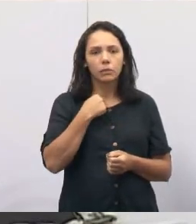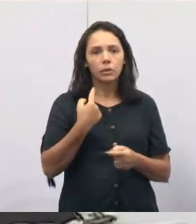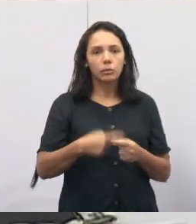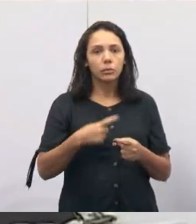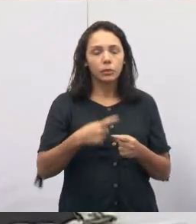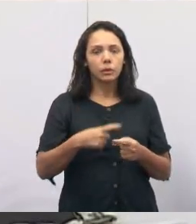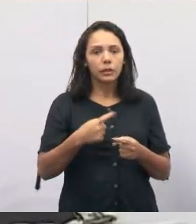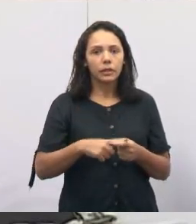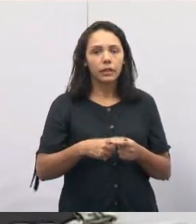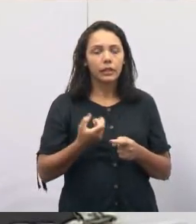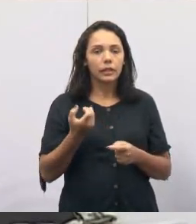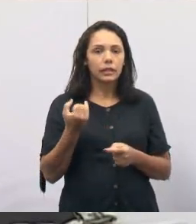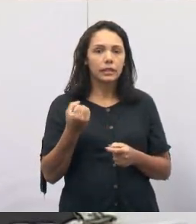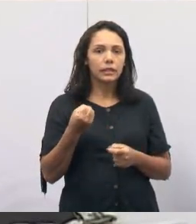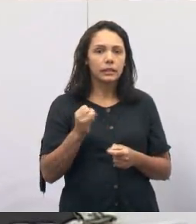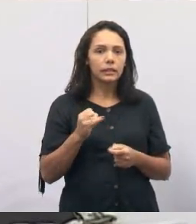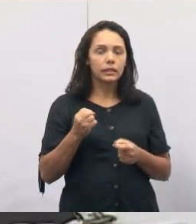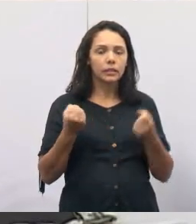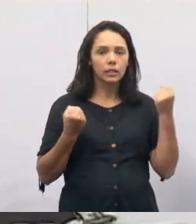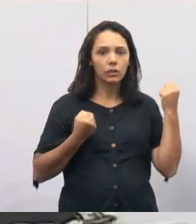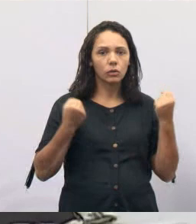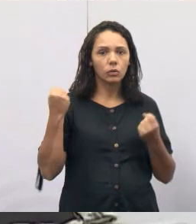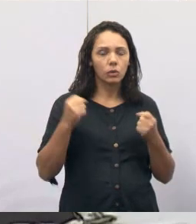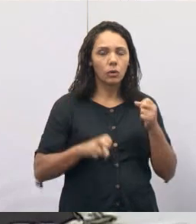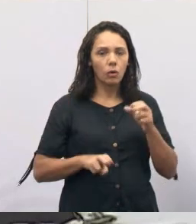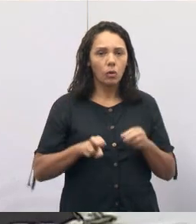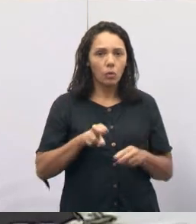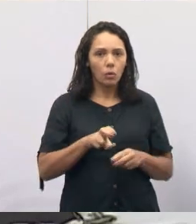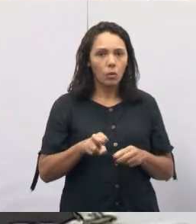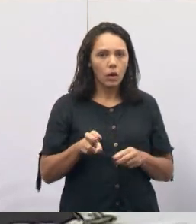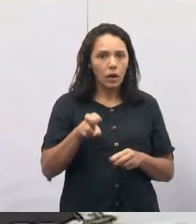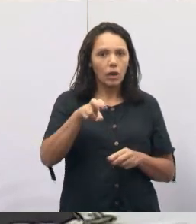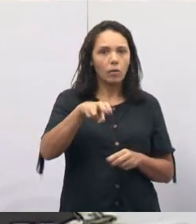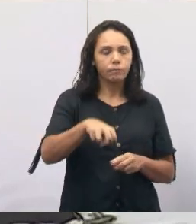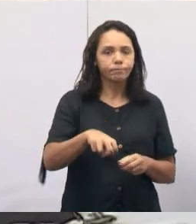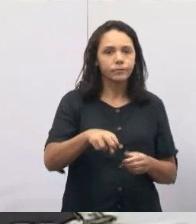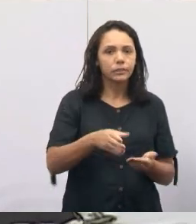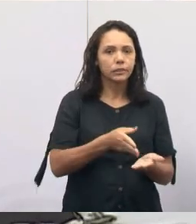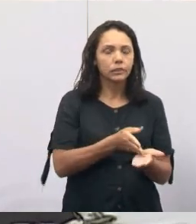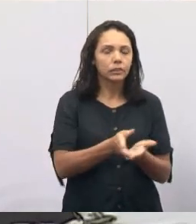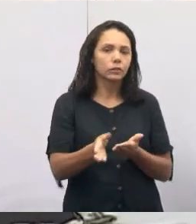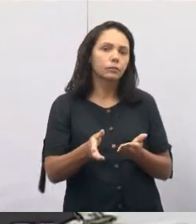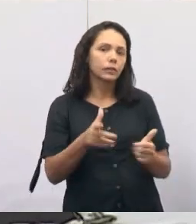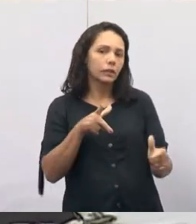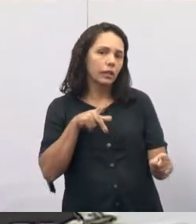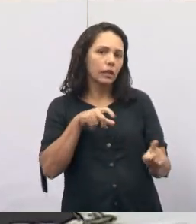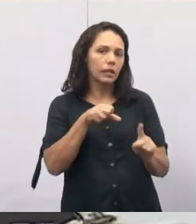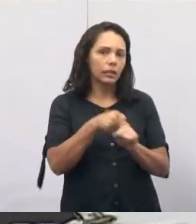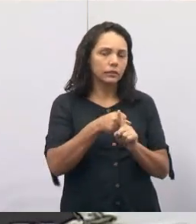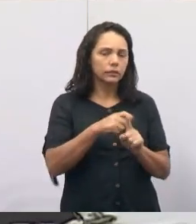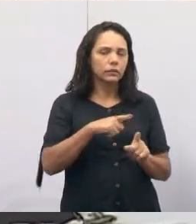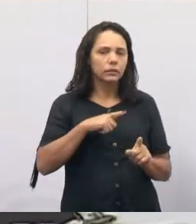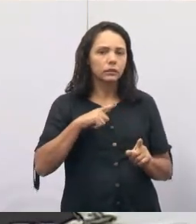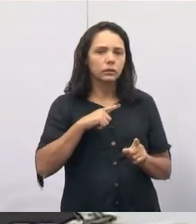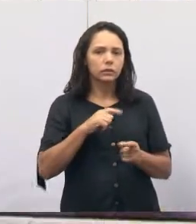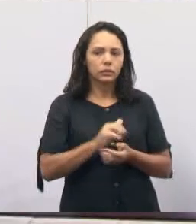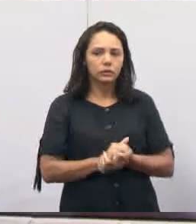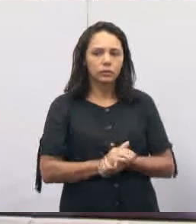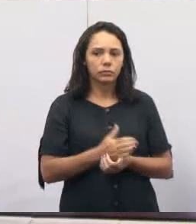perder com moto ou carro, pode acontecer um acidente. Segunda informação, mas meu voto é favorável.